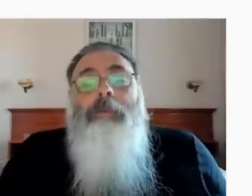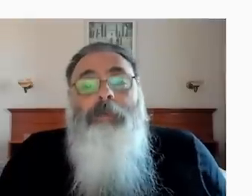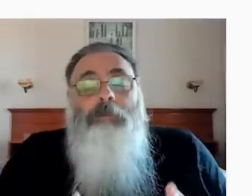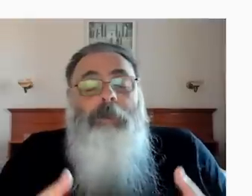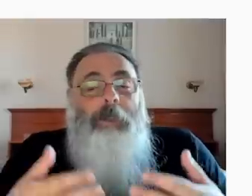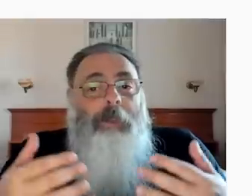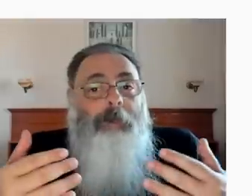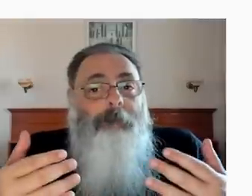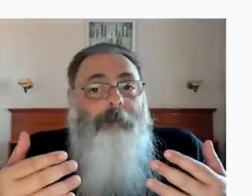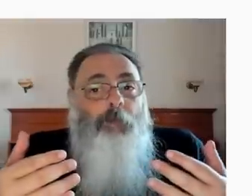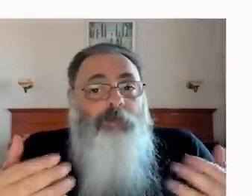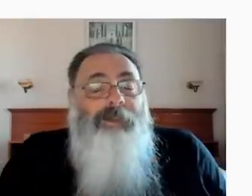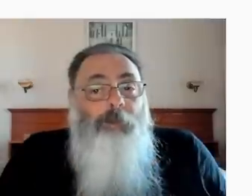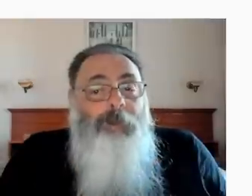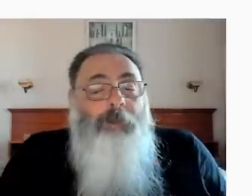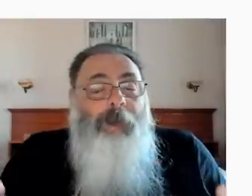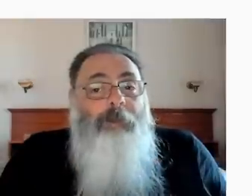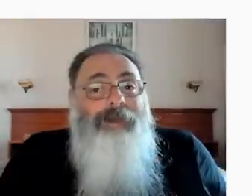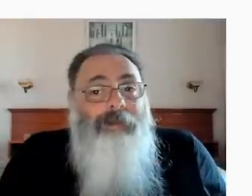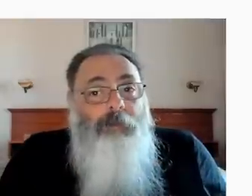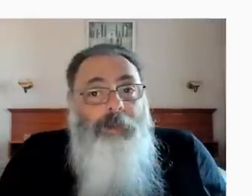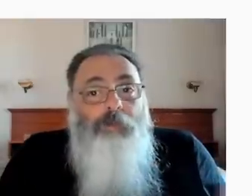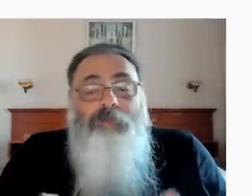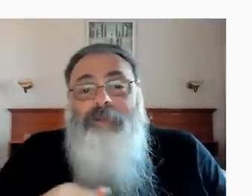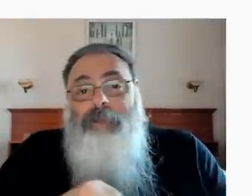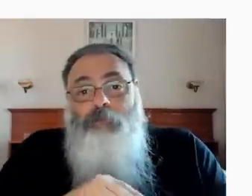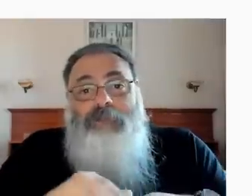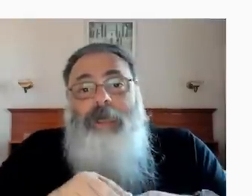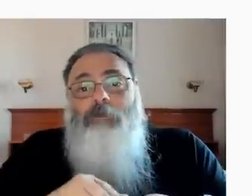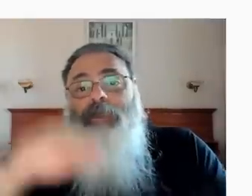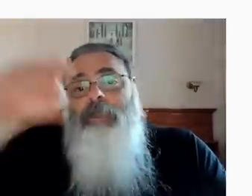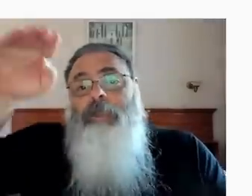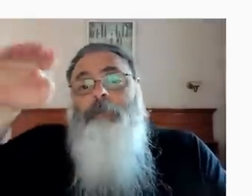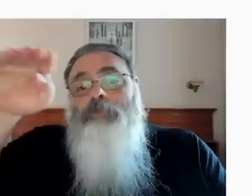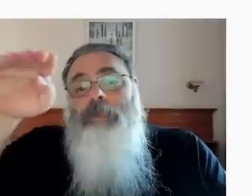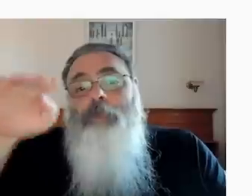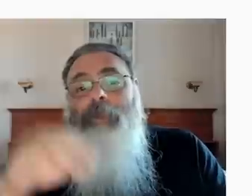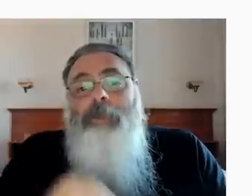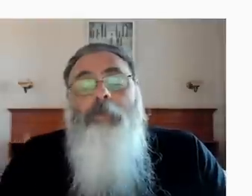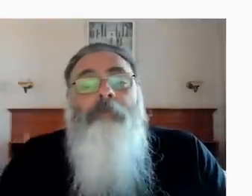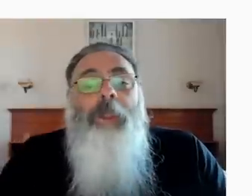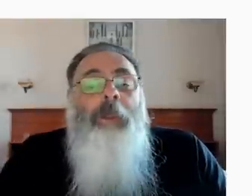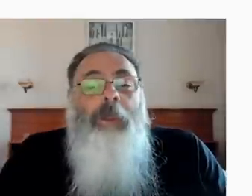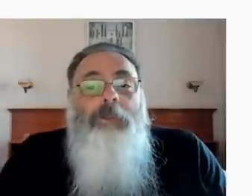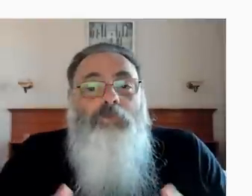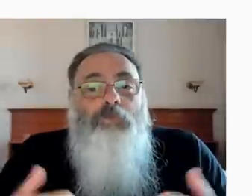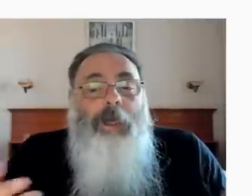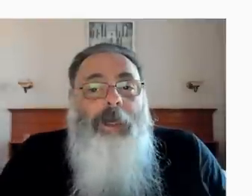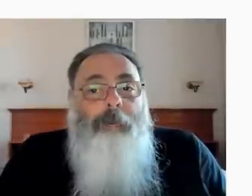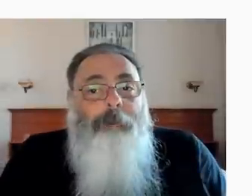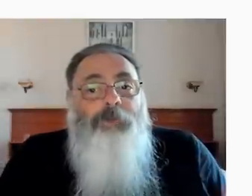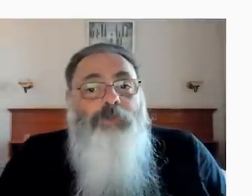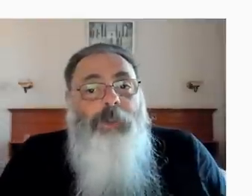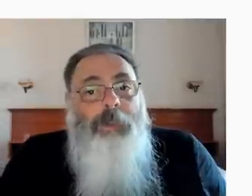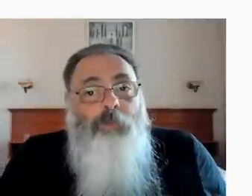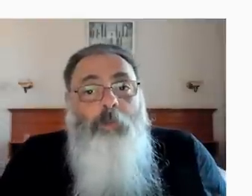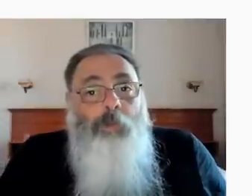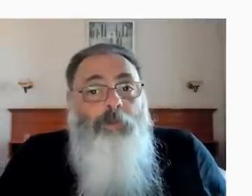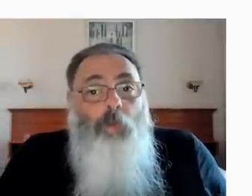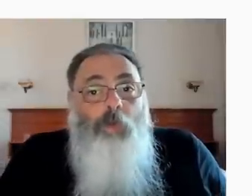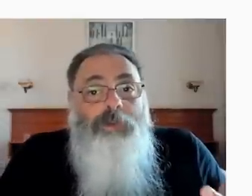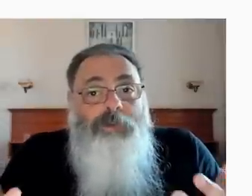então o salário mínimo acaba matando isso Você tá no zero já tem que ir para o salário mínimo isso acaba